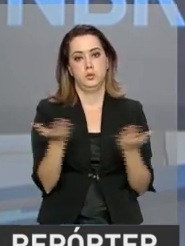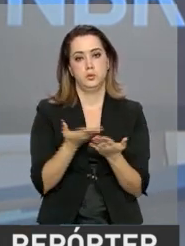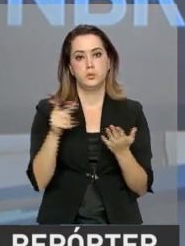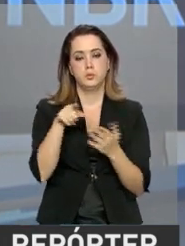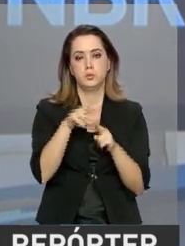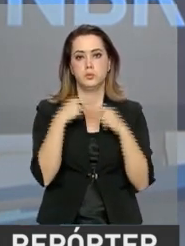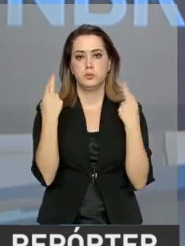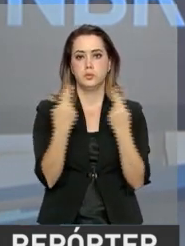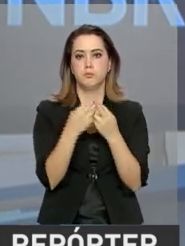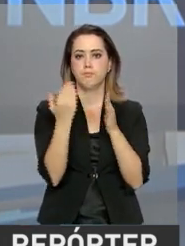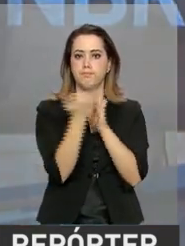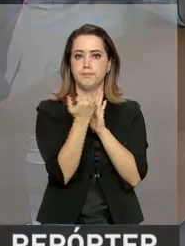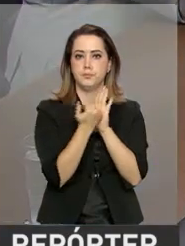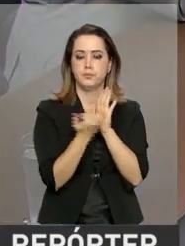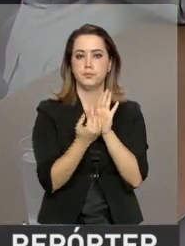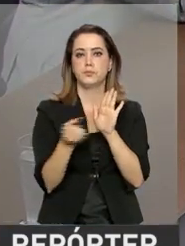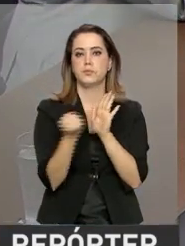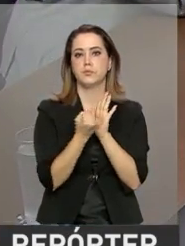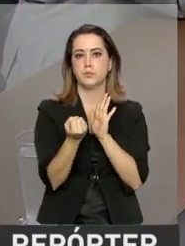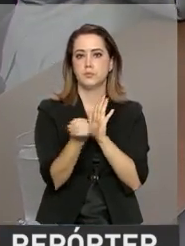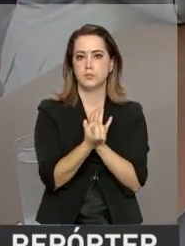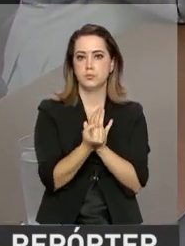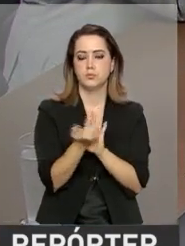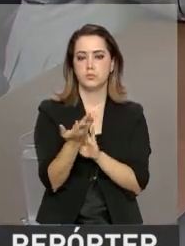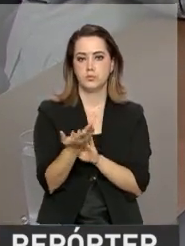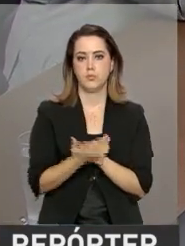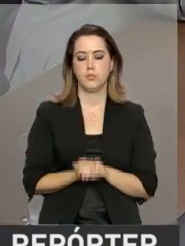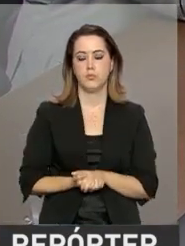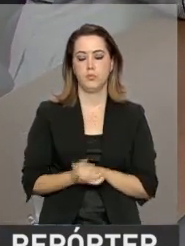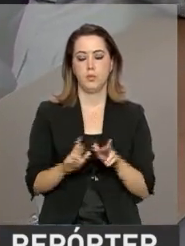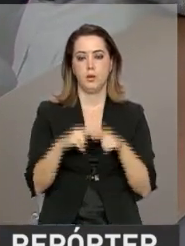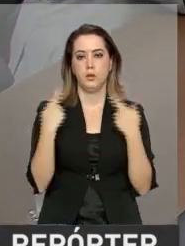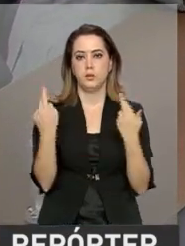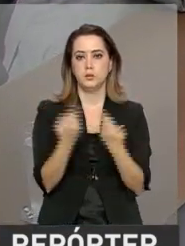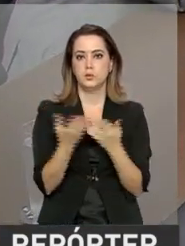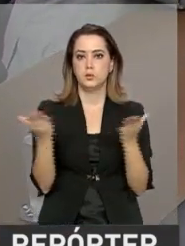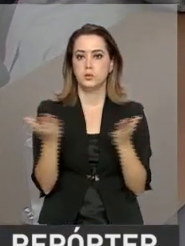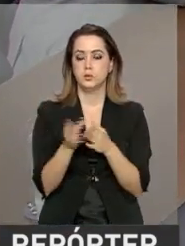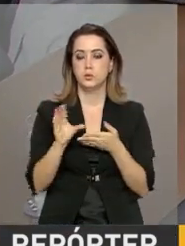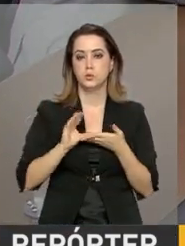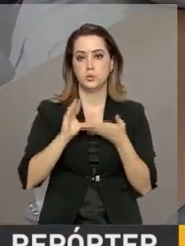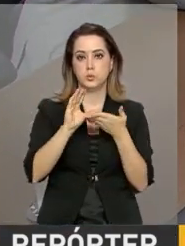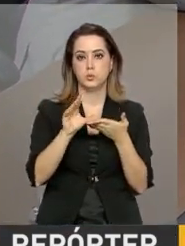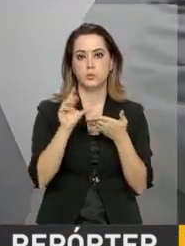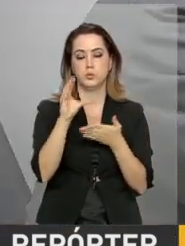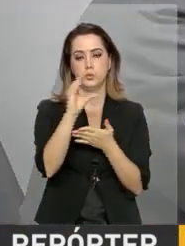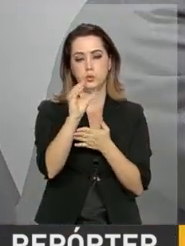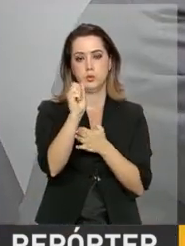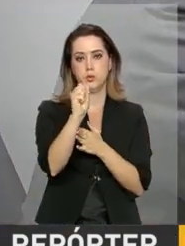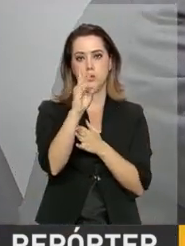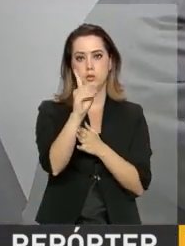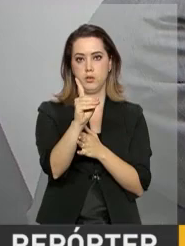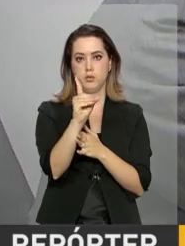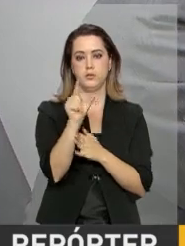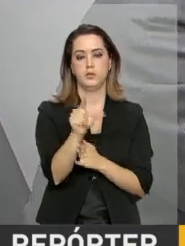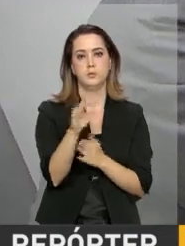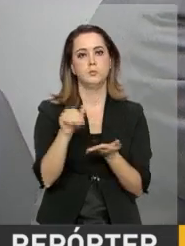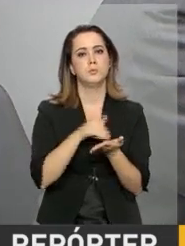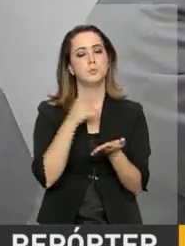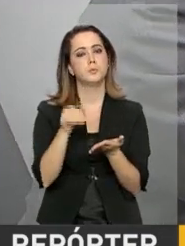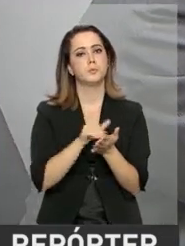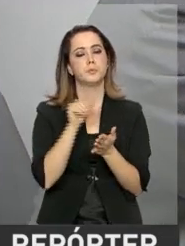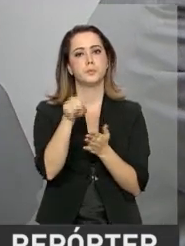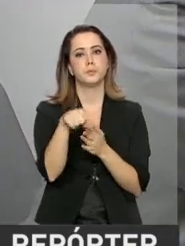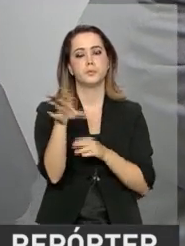as regras dos contratos em reunião no conselho administrativo de Defesa Econômica o cad secretário do programa de